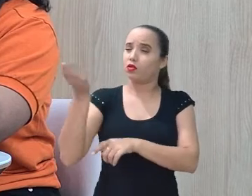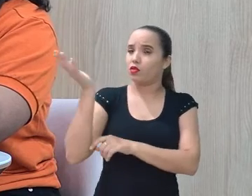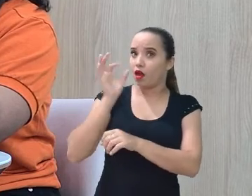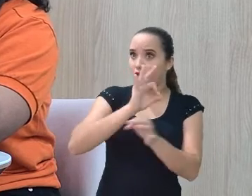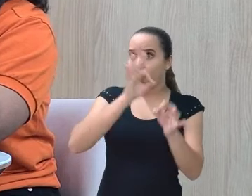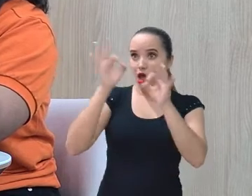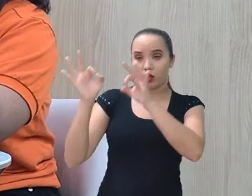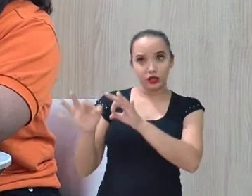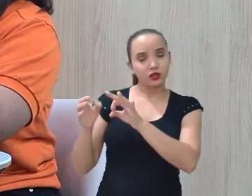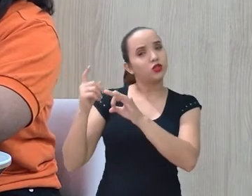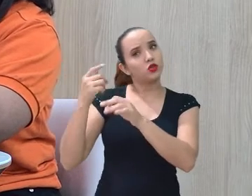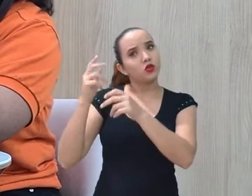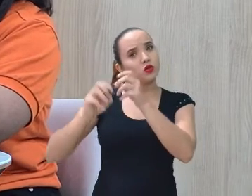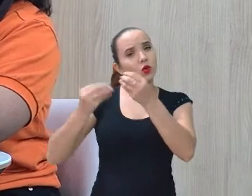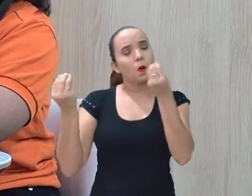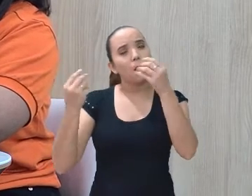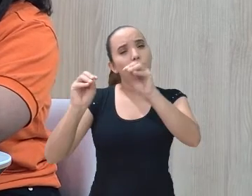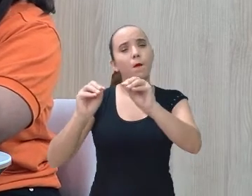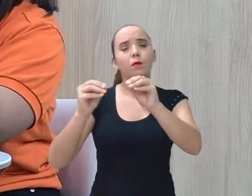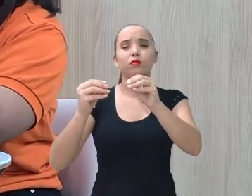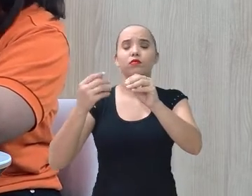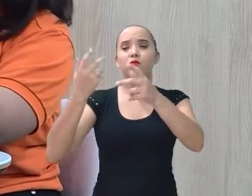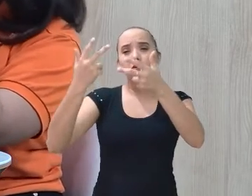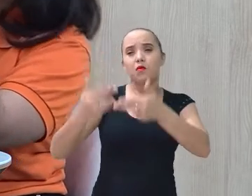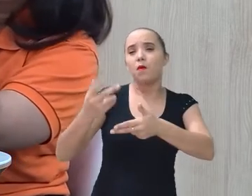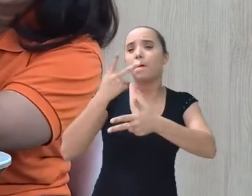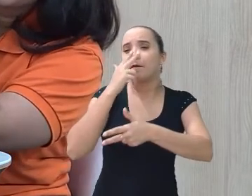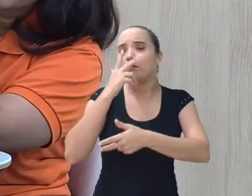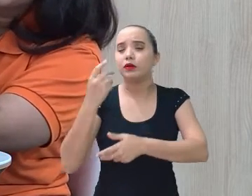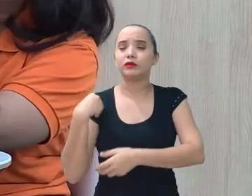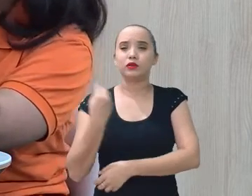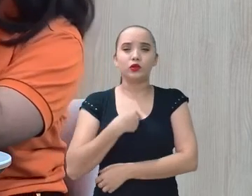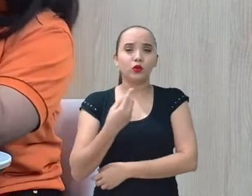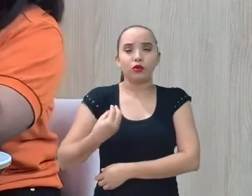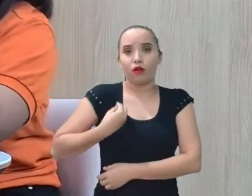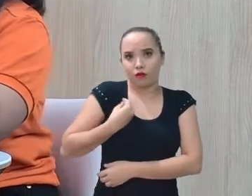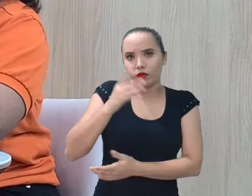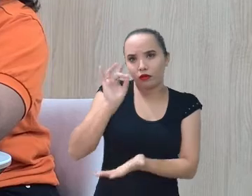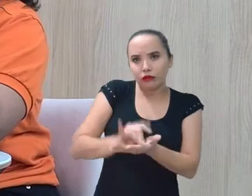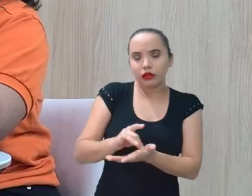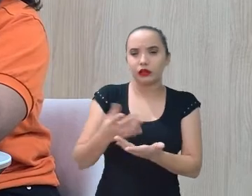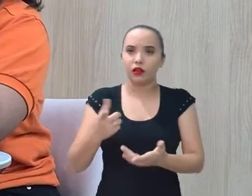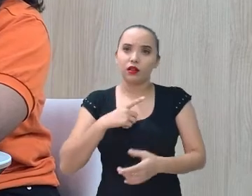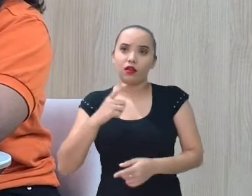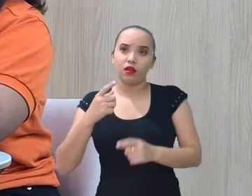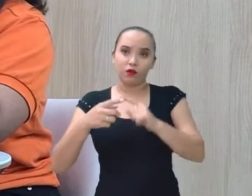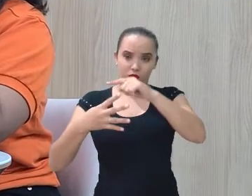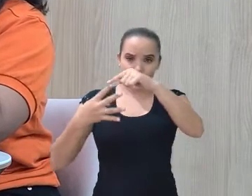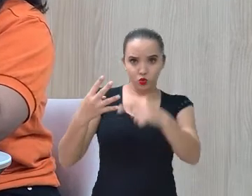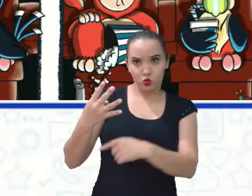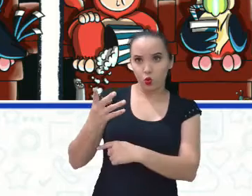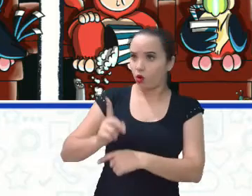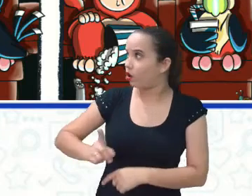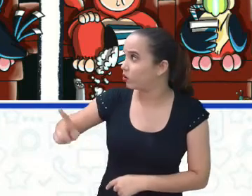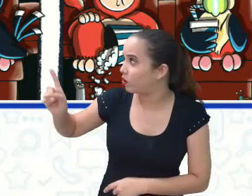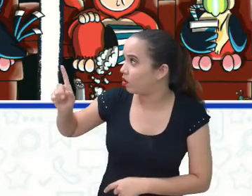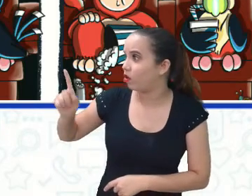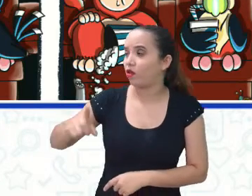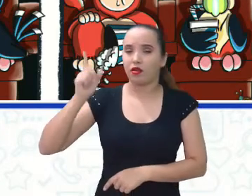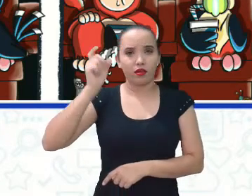as personagens como sendo o javali, a pomba, o caracol, deixa eu ver qual outro, Sim. a abelha africana, que são animais que